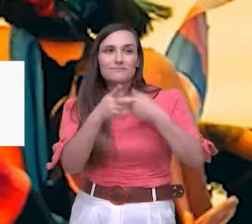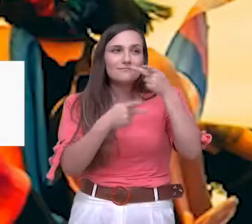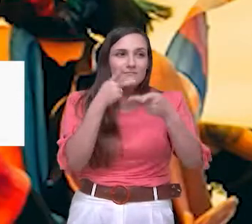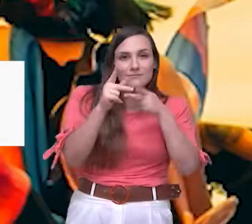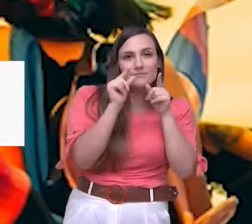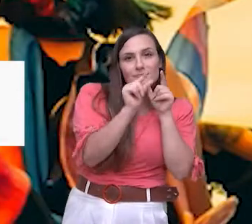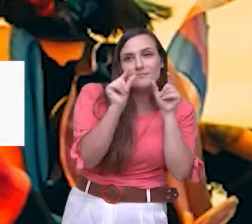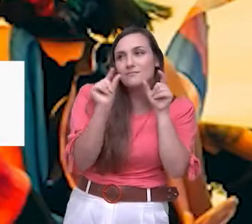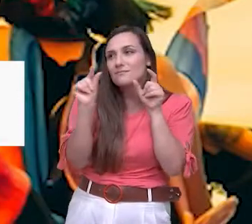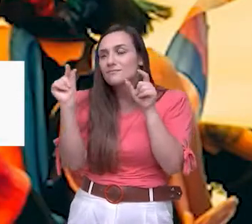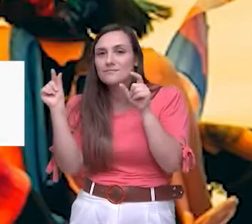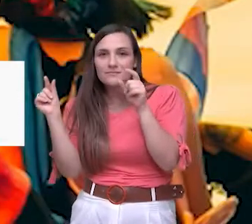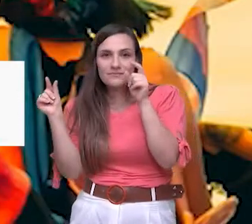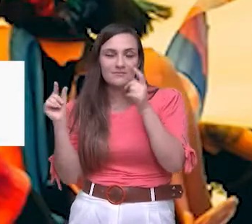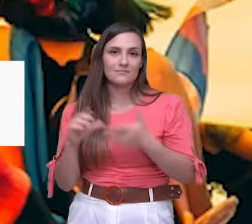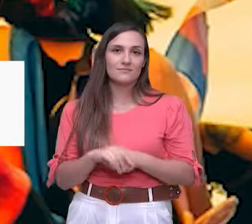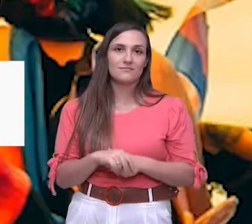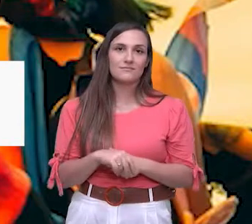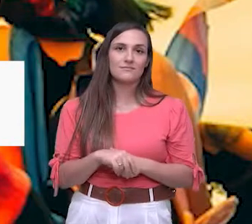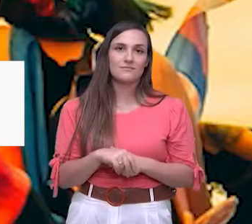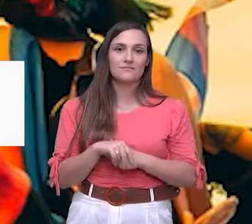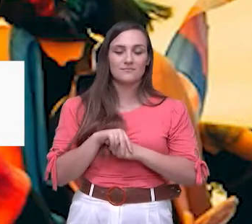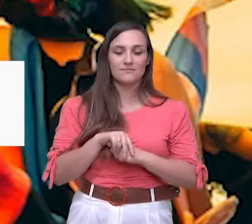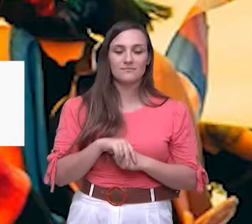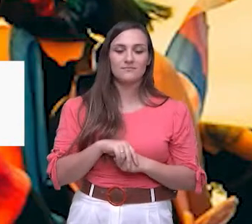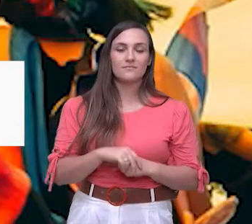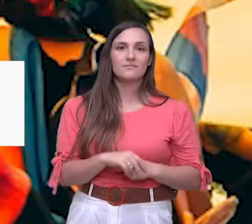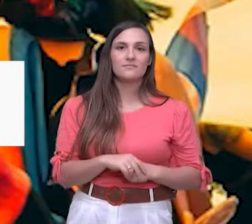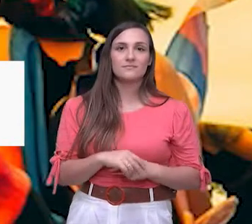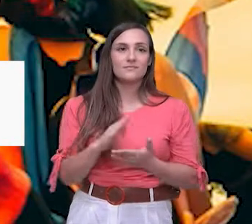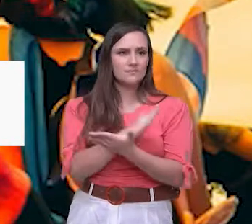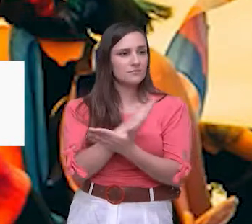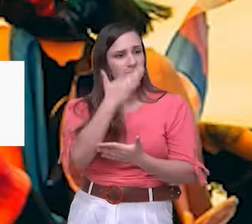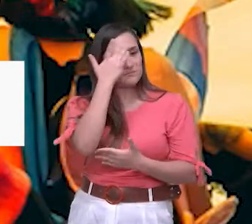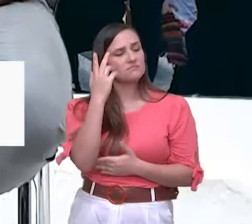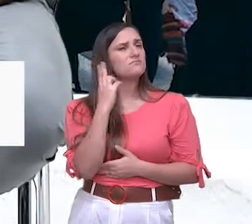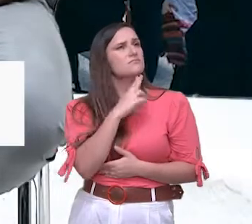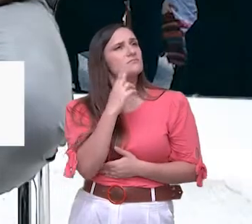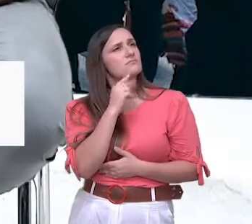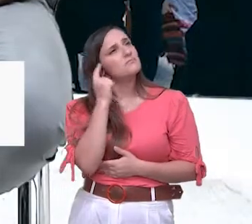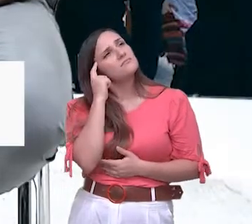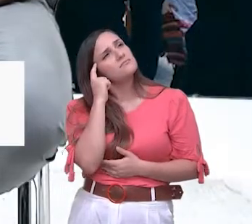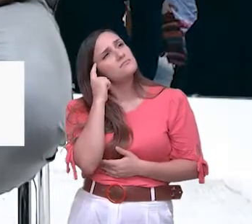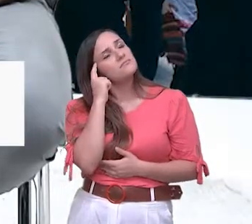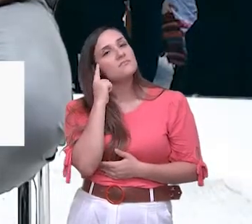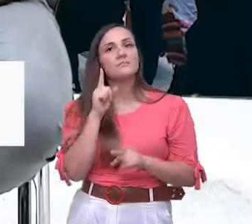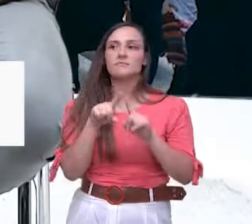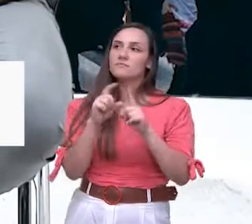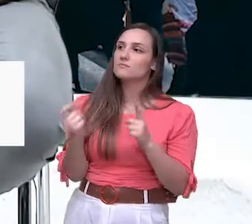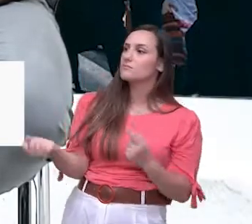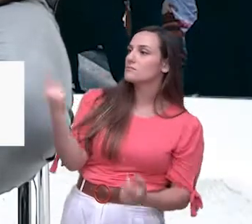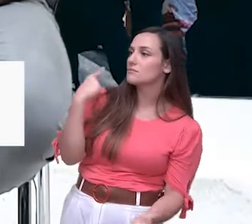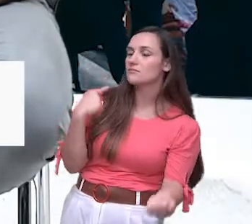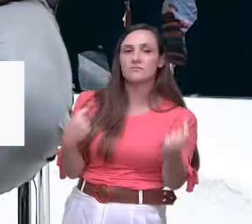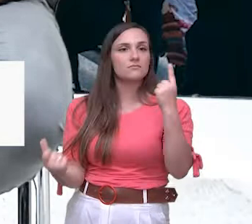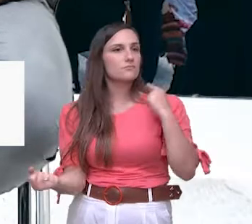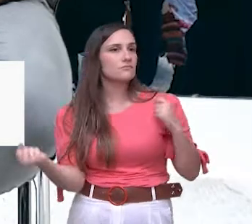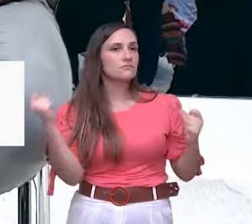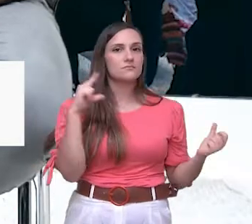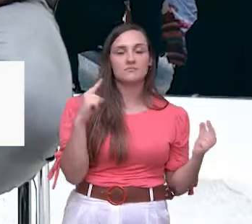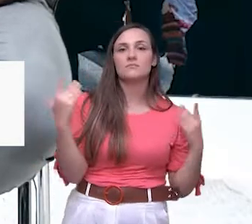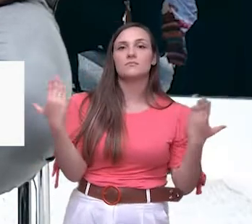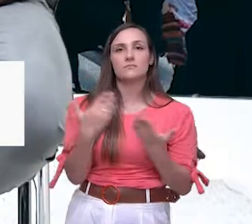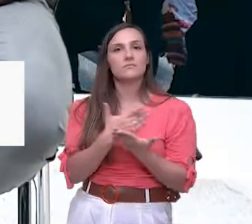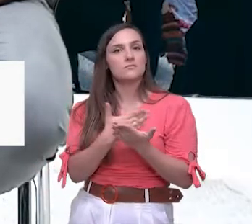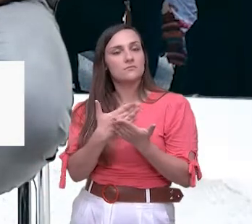comentários né E você observa aqui não é uma coisa que incomoda maioria é um ali o outro ali né